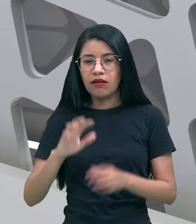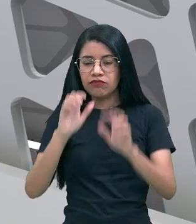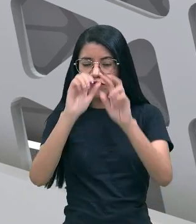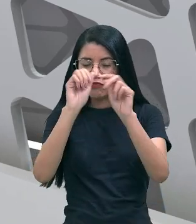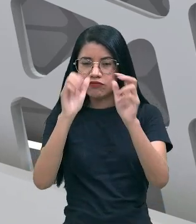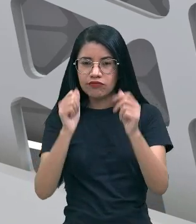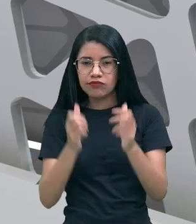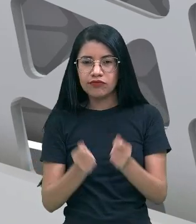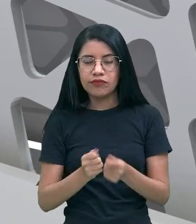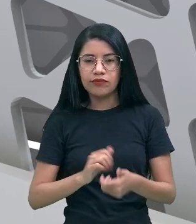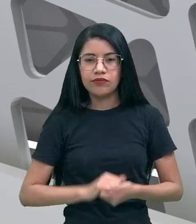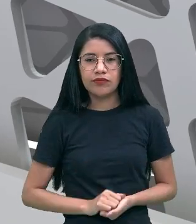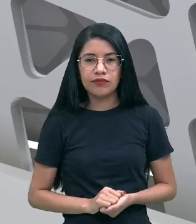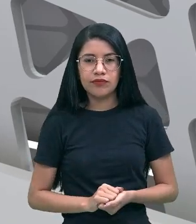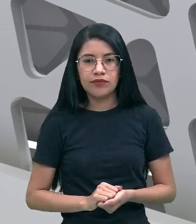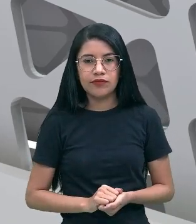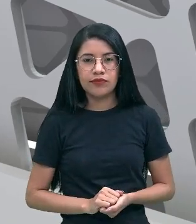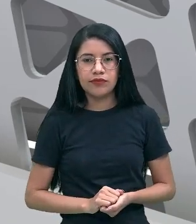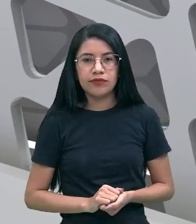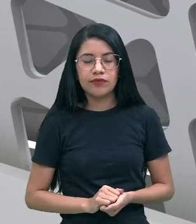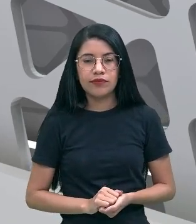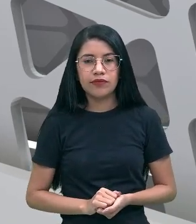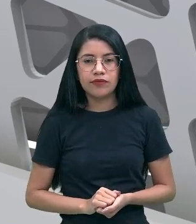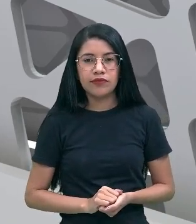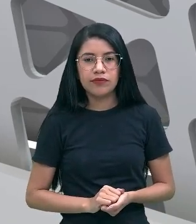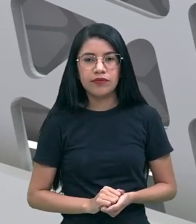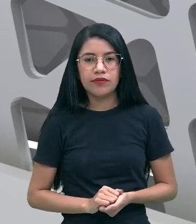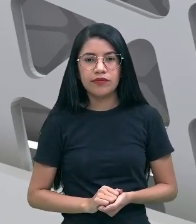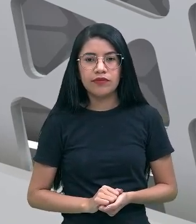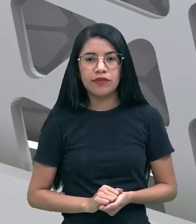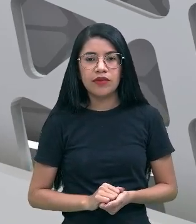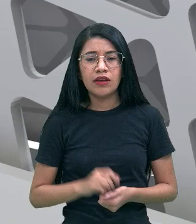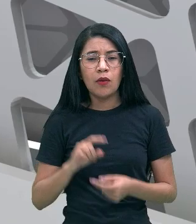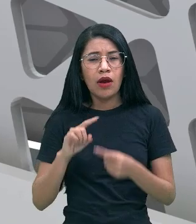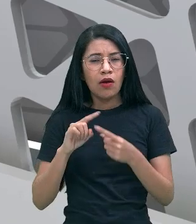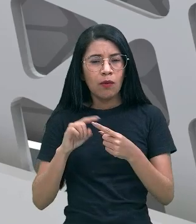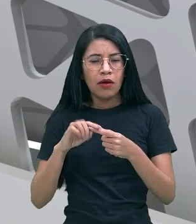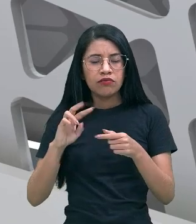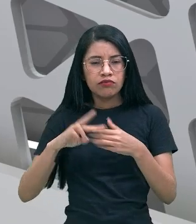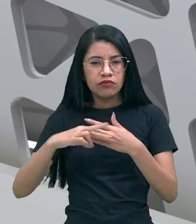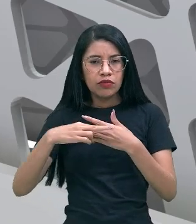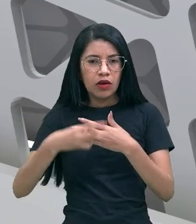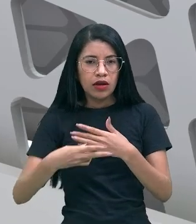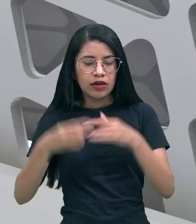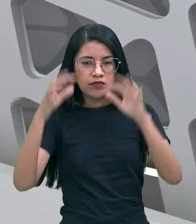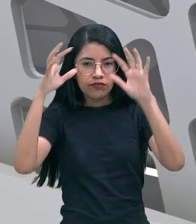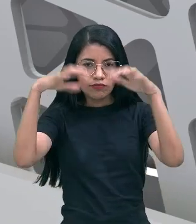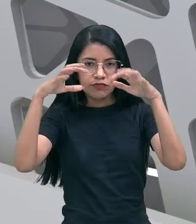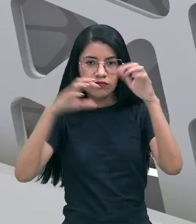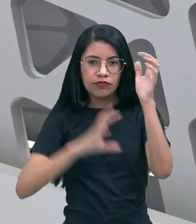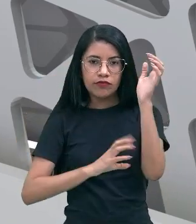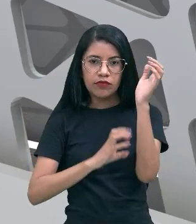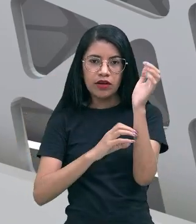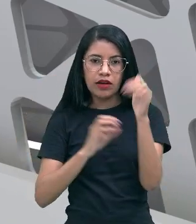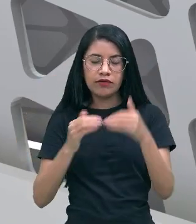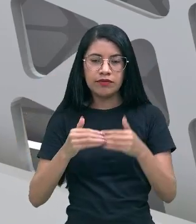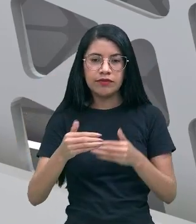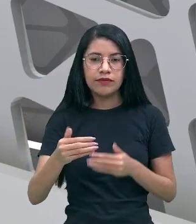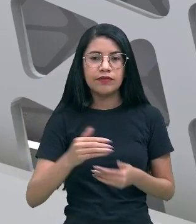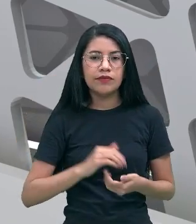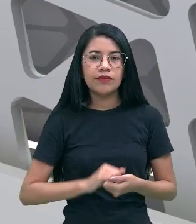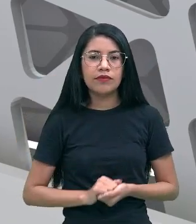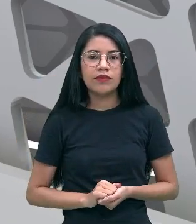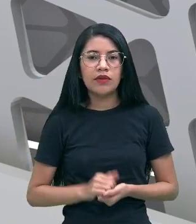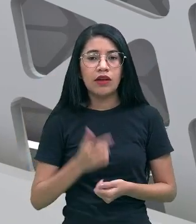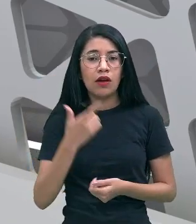né? Muito bem. Então, essas são uma das consequências da chuva ácida. Ok, vamos lá, vamos continuar. Vamos